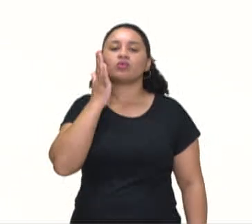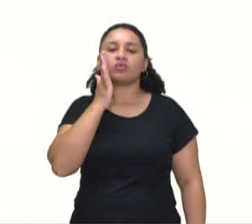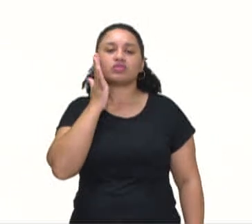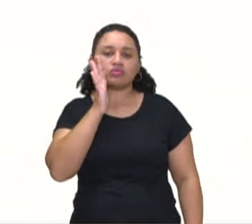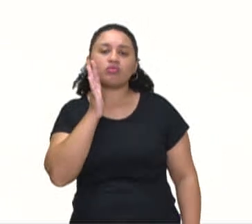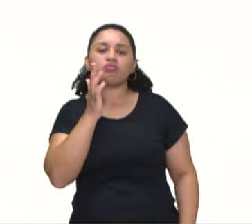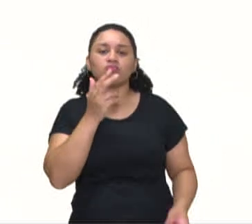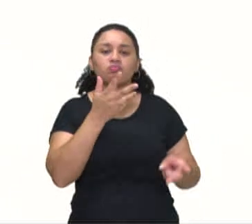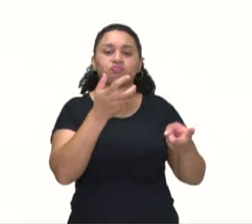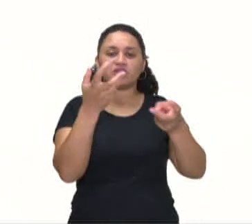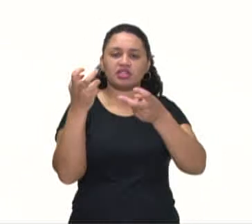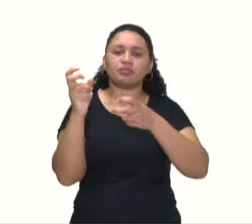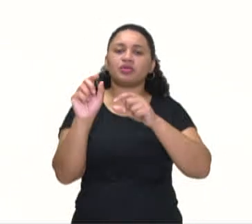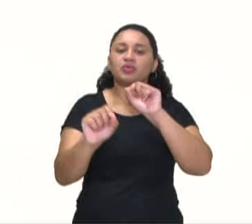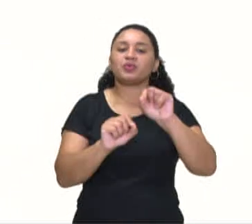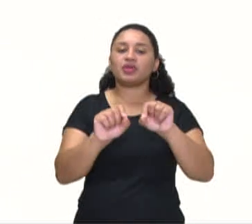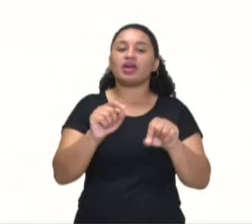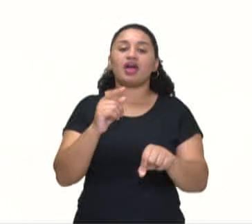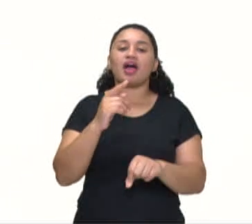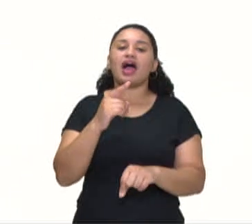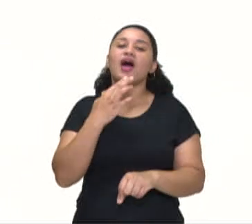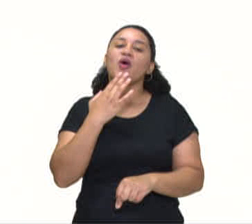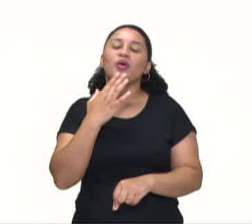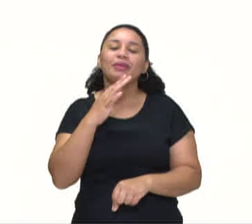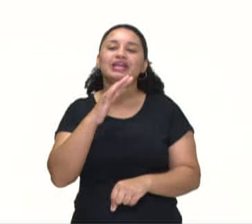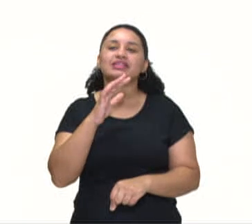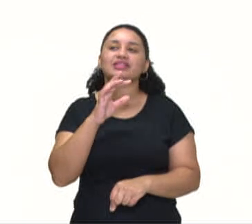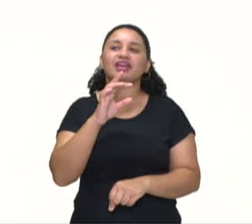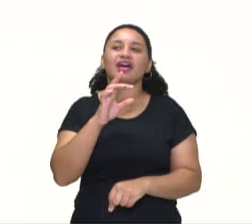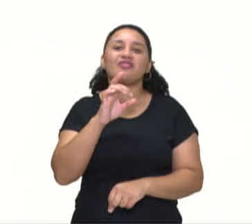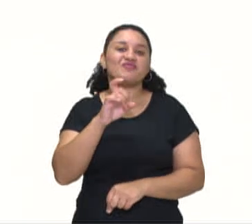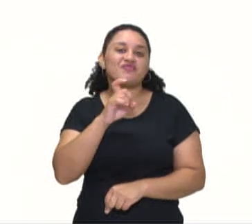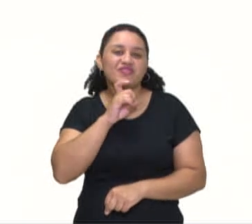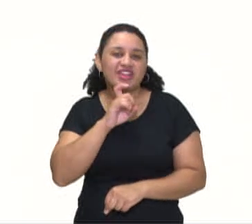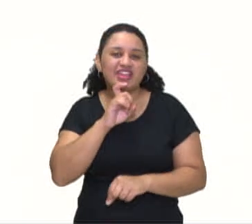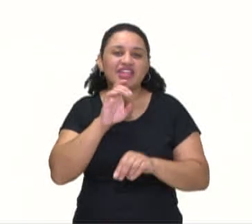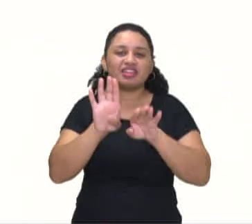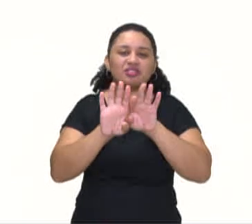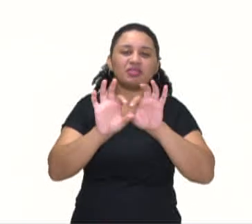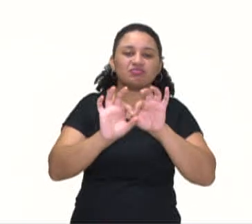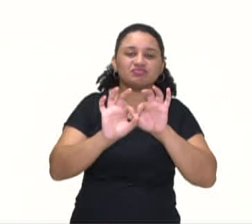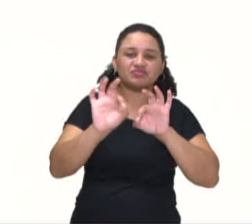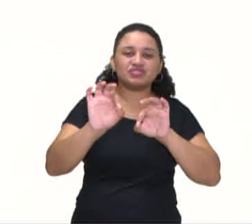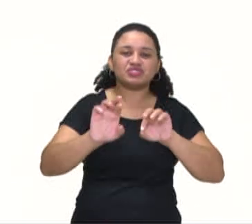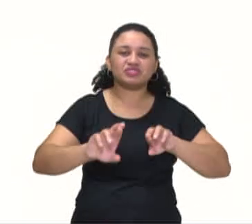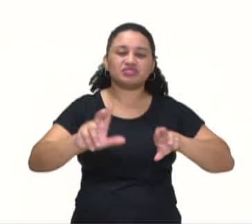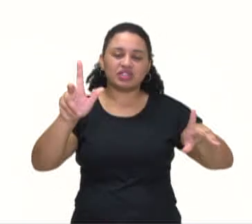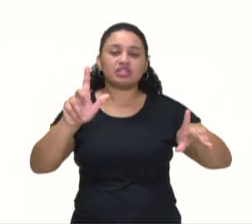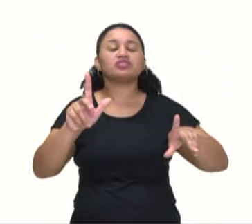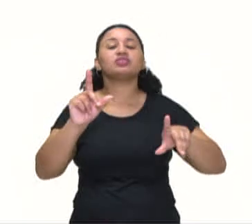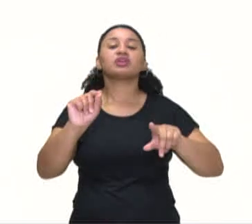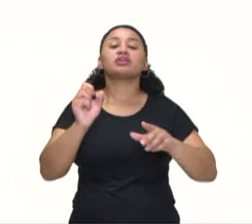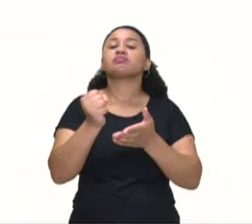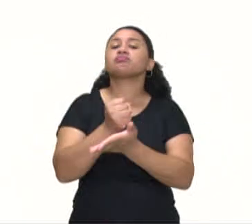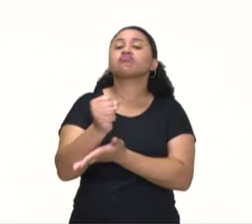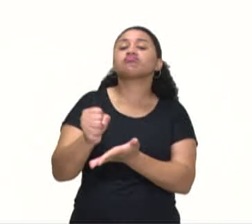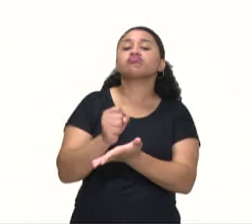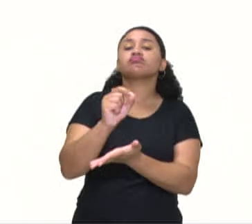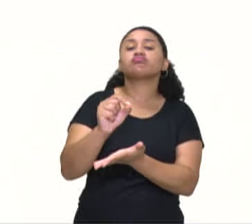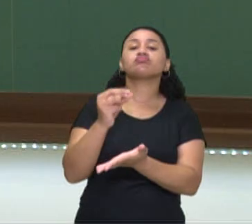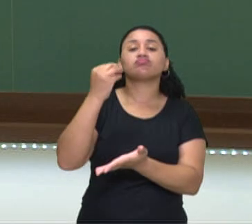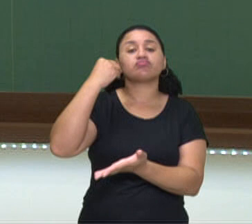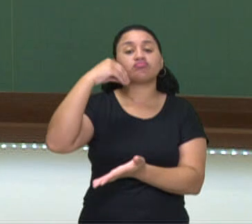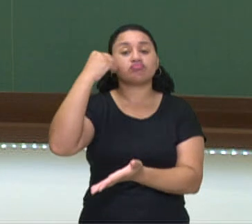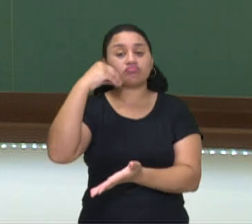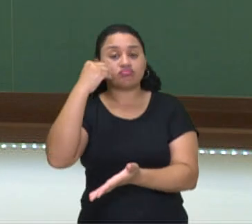percebido como a cor mais fria e distante baseia-se na experiência. A